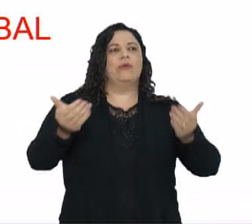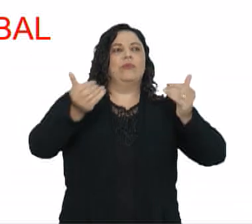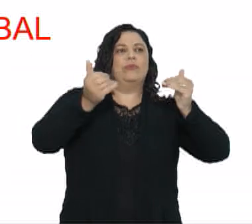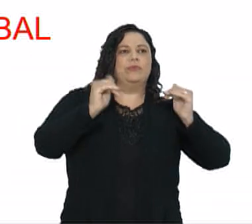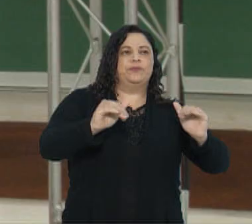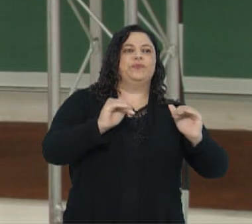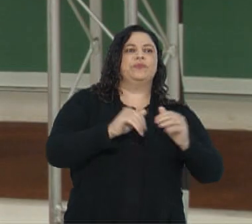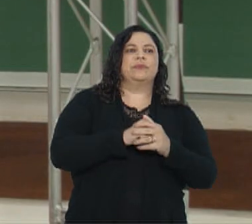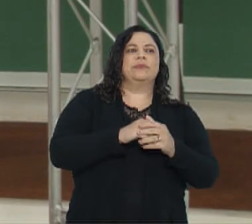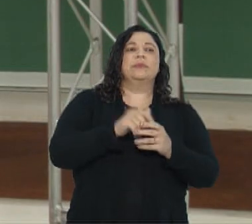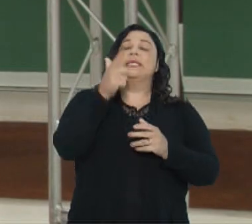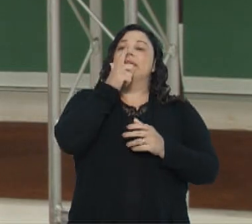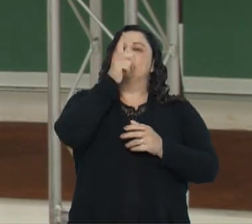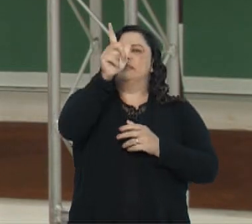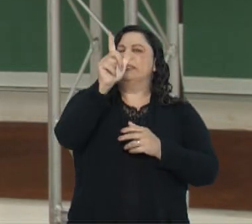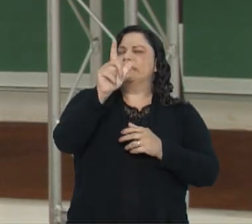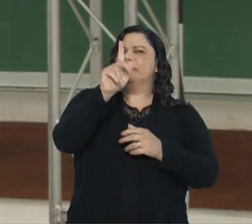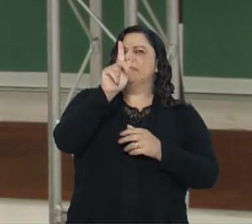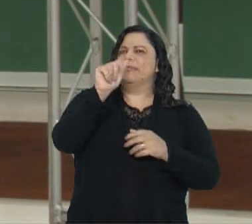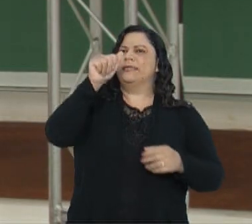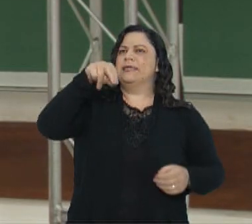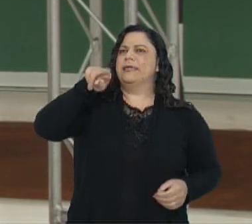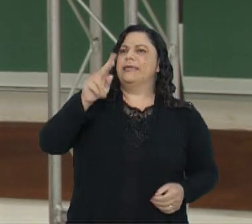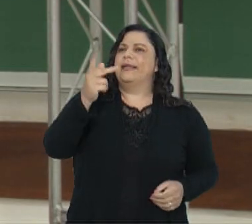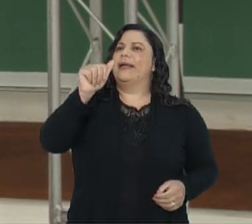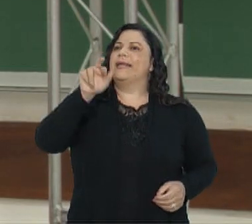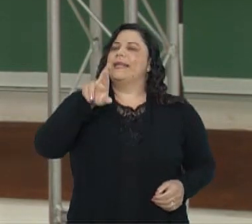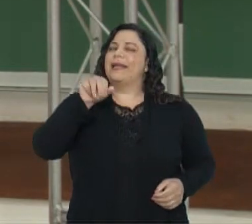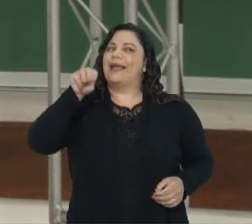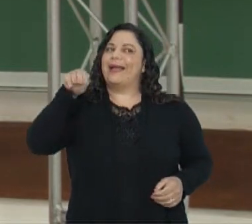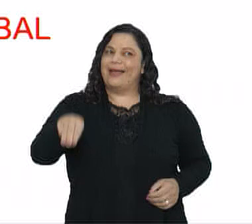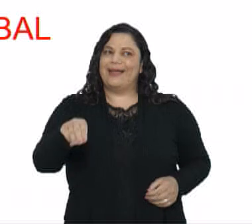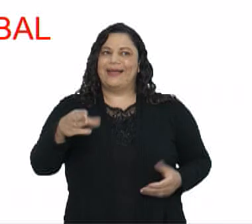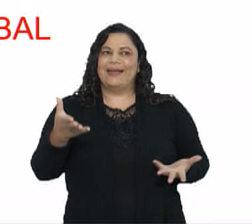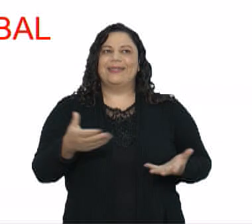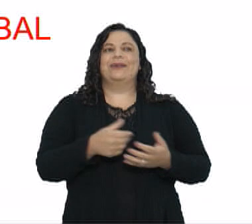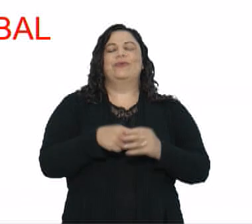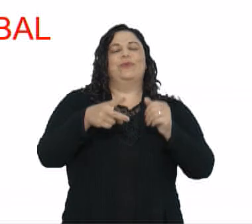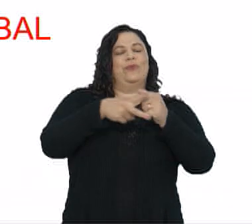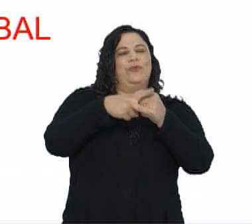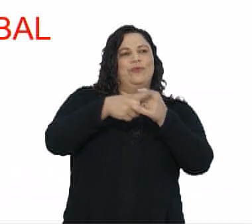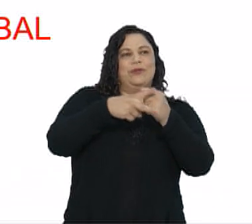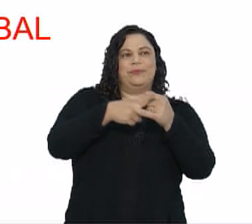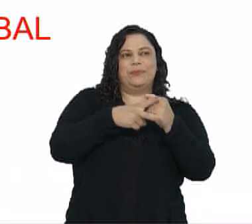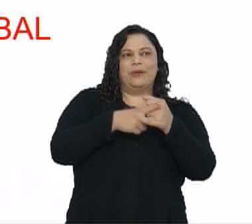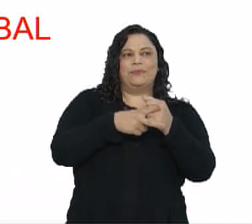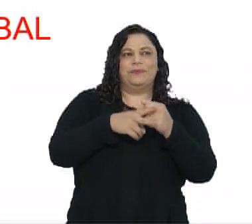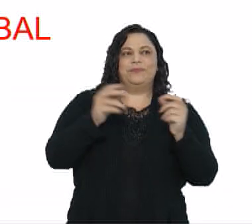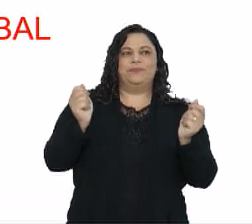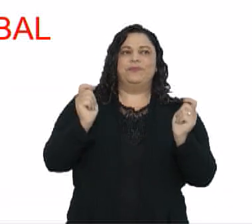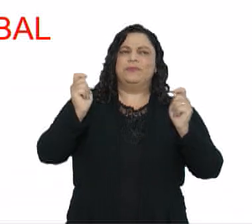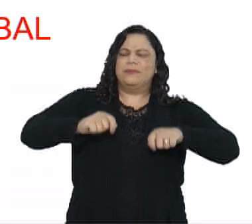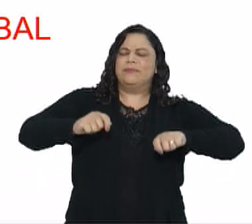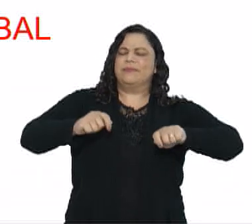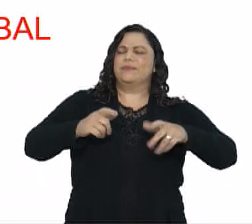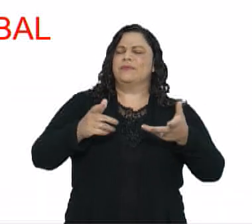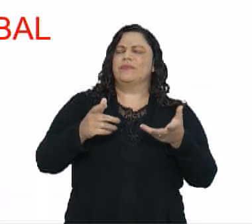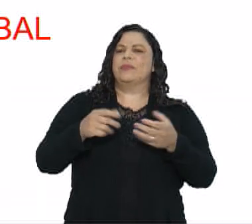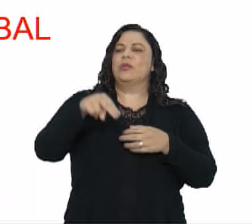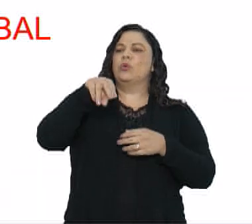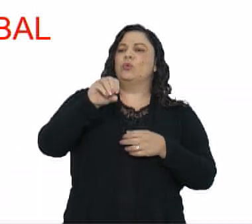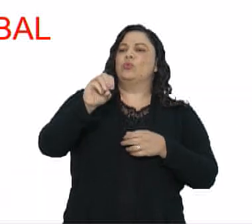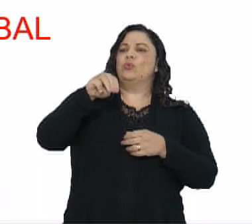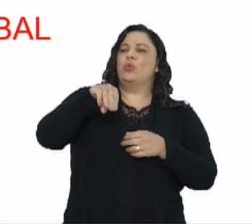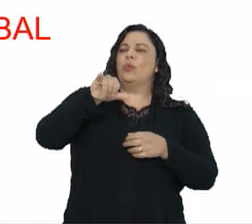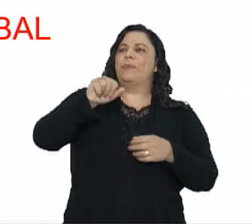futebol. Ganhar é ação, então verbal. As taxas de juros continuam elevadas, nominal.